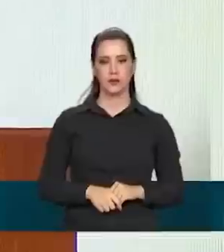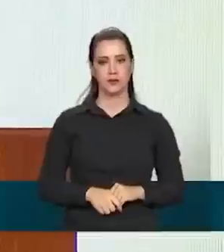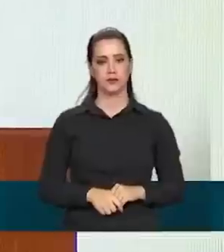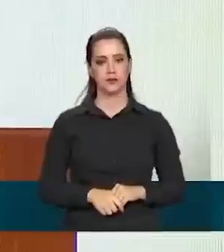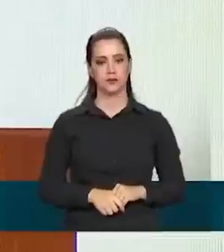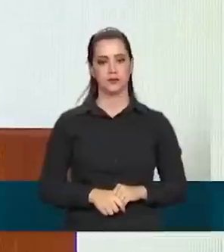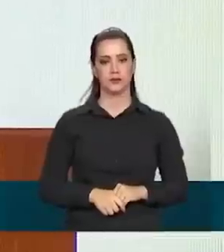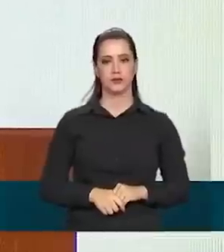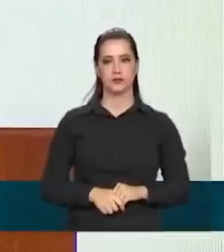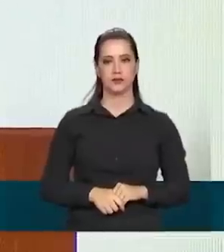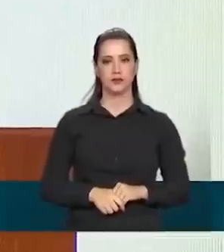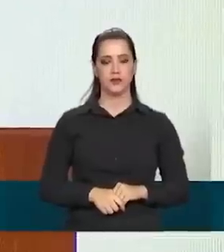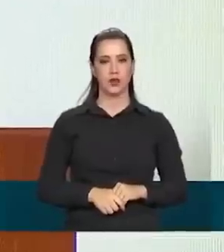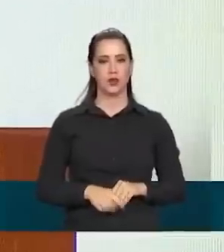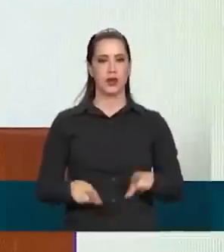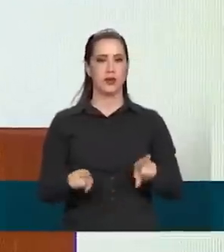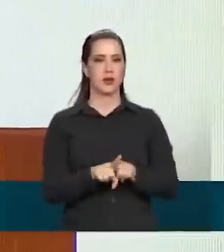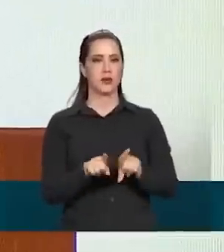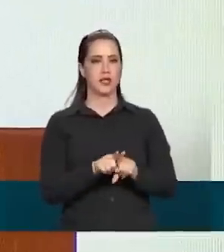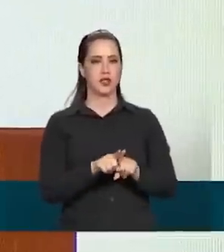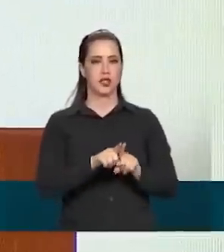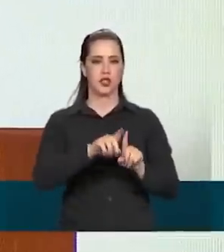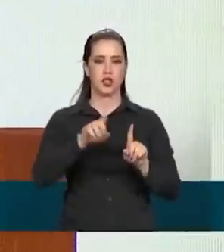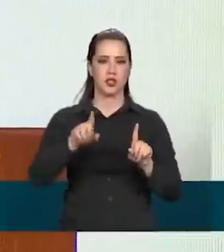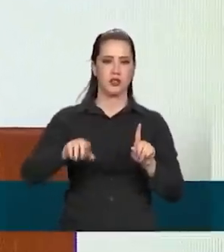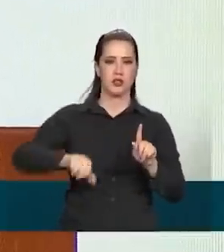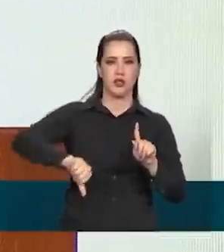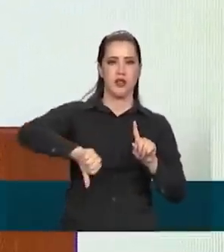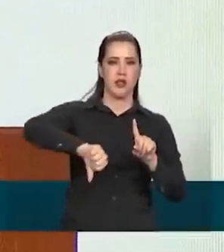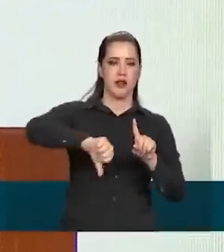Sem anistia!